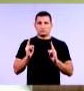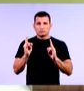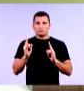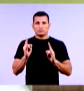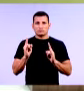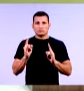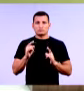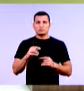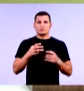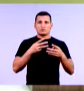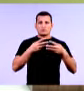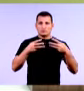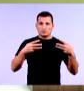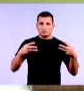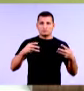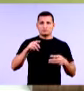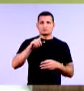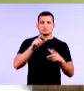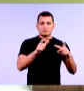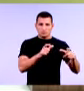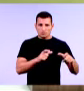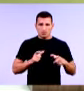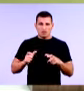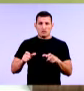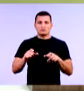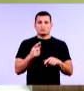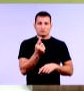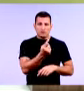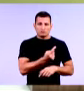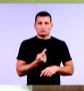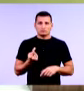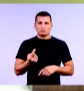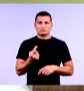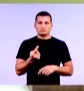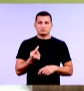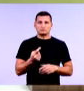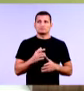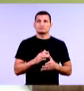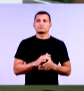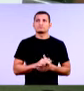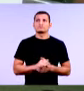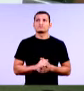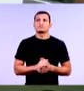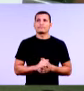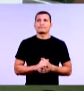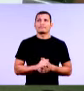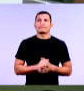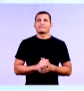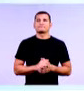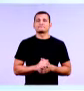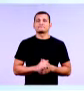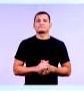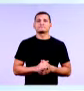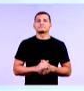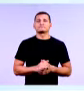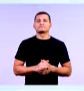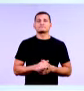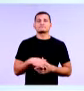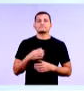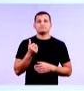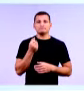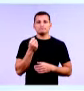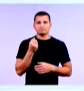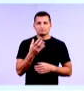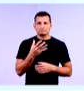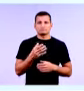as redes locais existentes em cada um deles. Então passo para o professor novamente. Muito bem, professor, muito